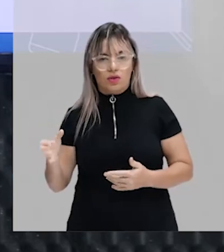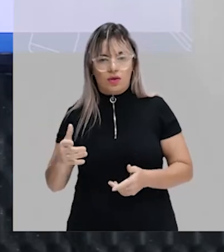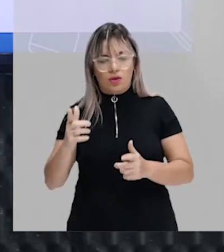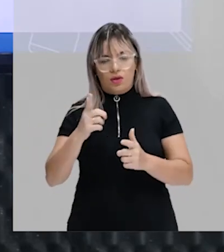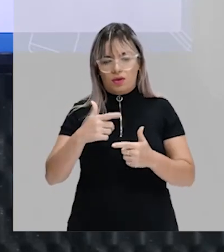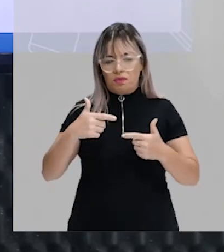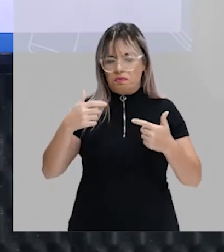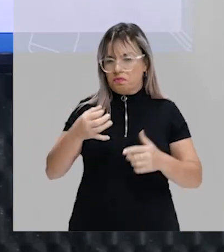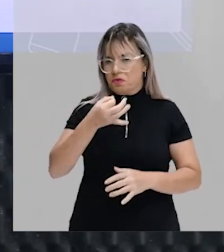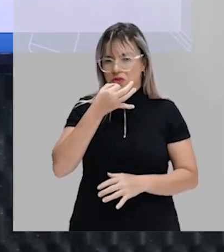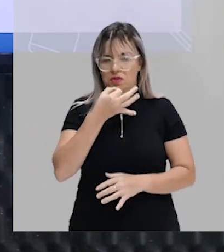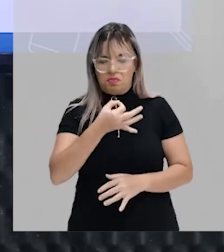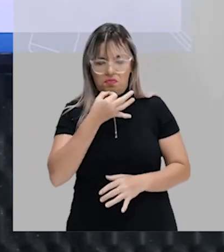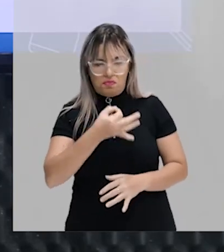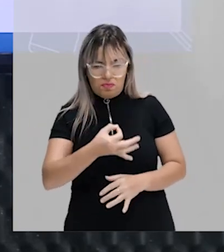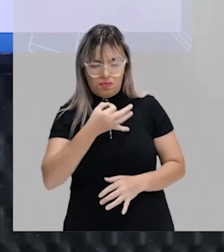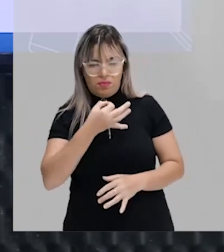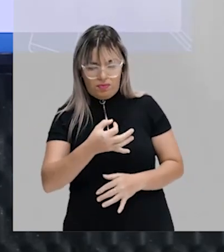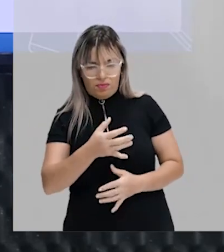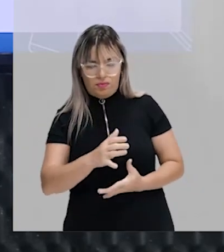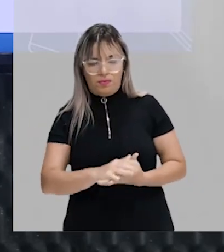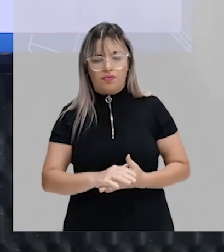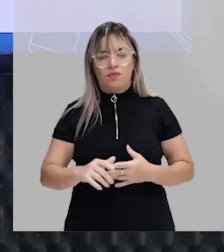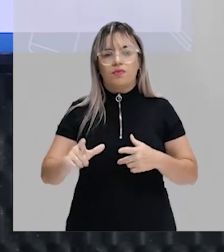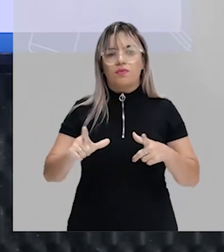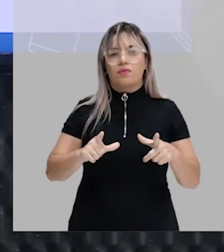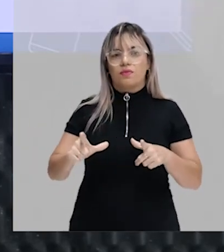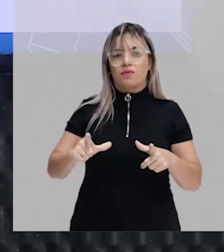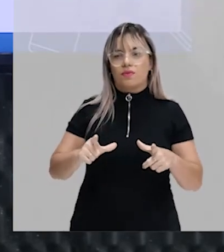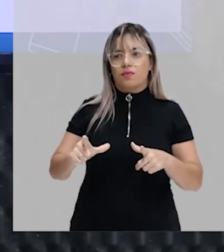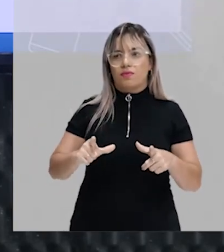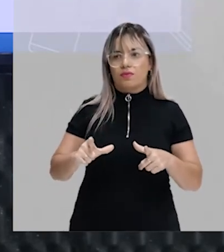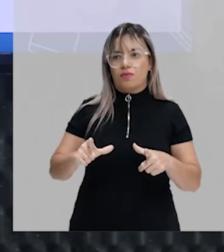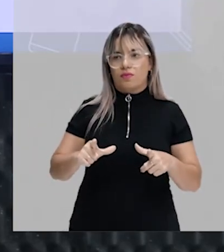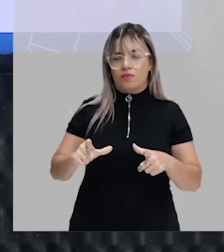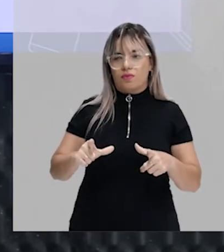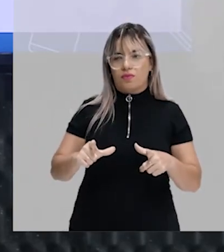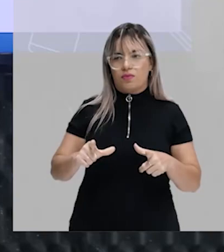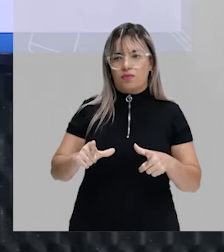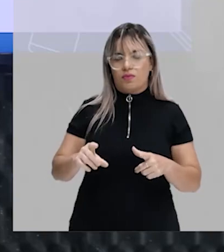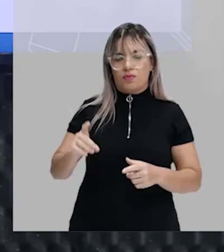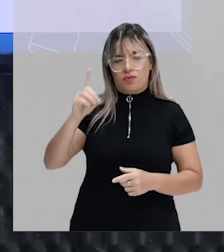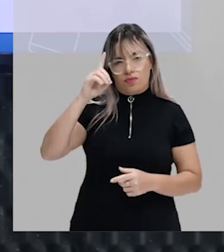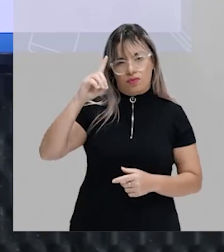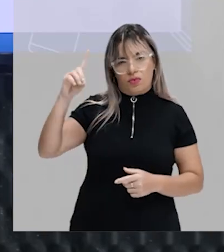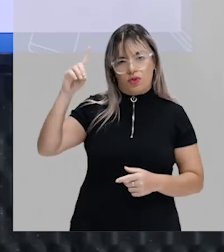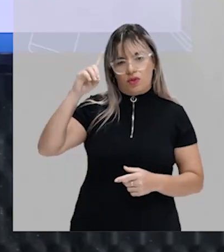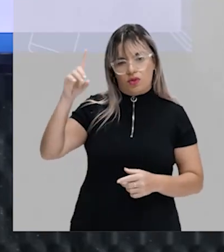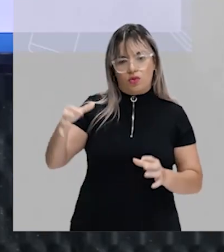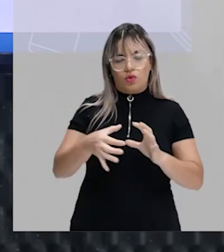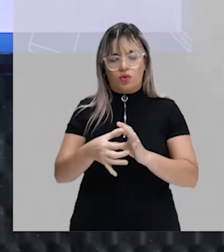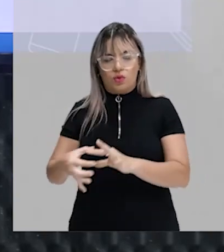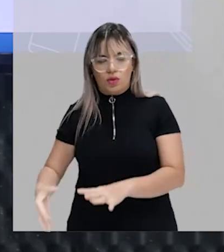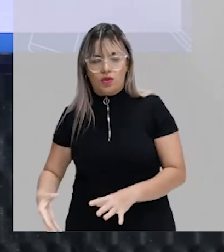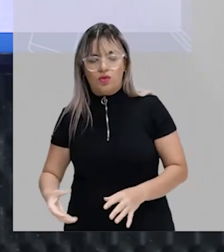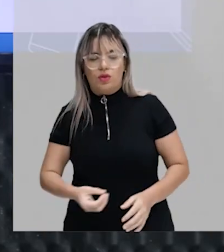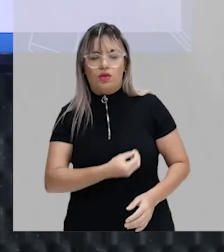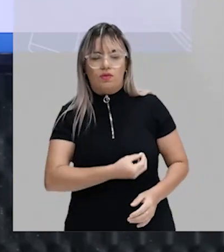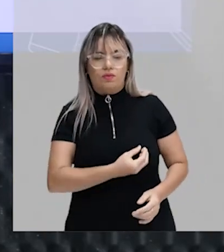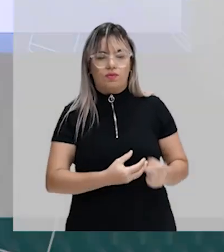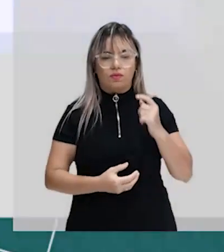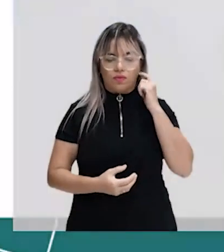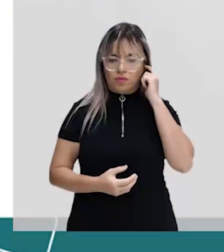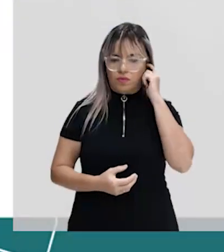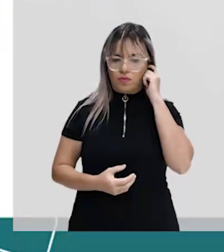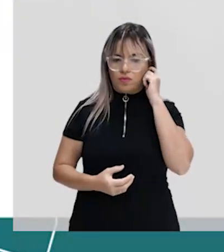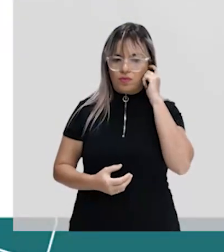de ironia e trabalha com situações do dia a dia, do cotidiano, tá bom?